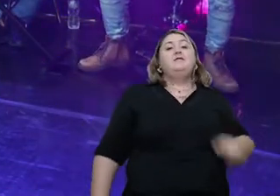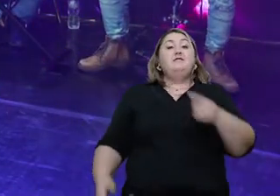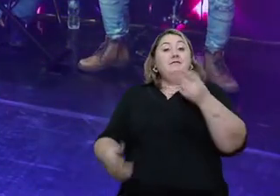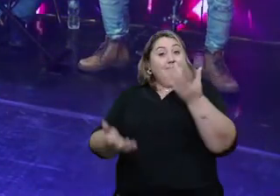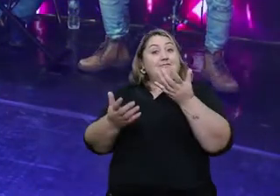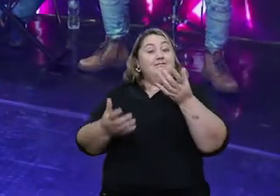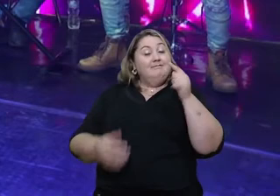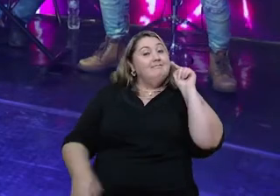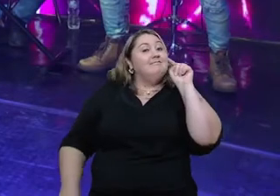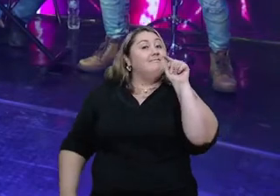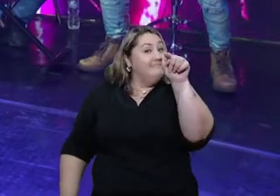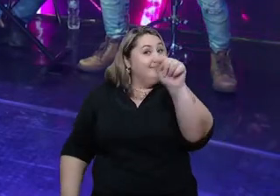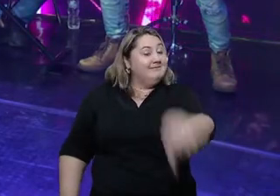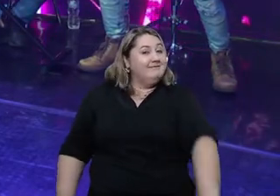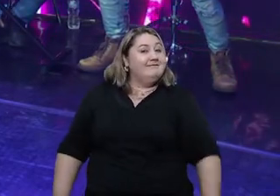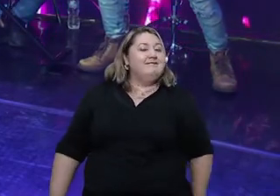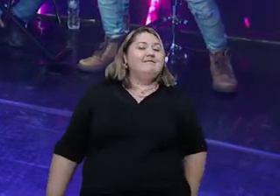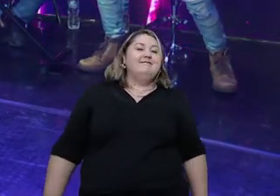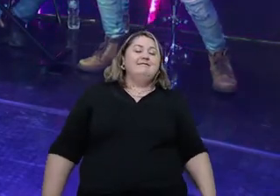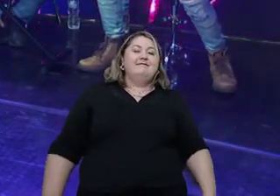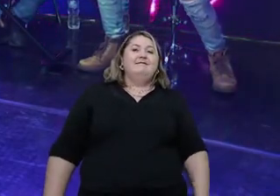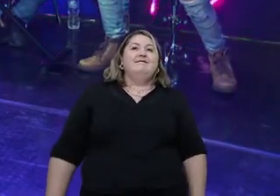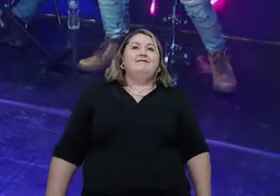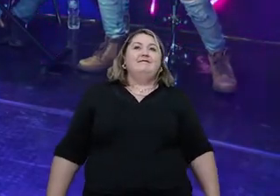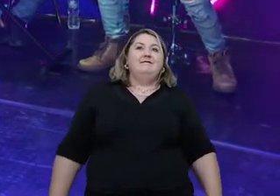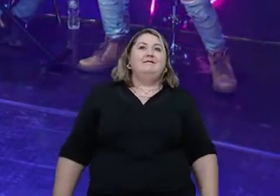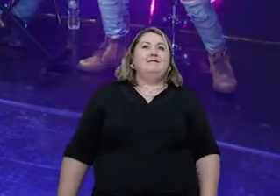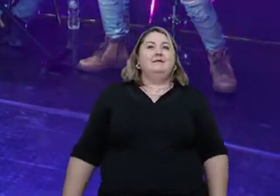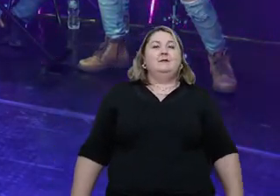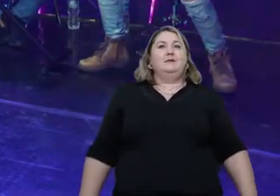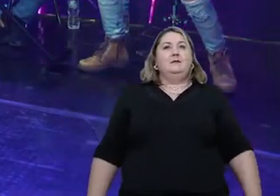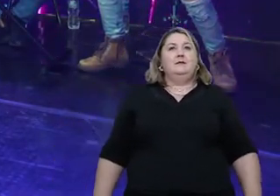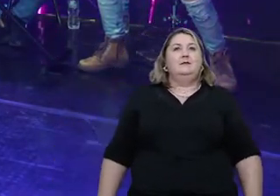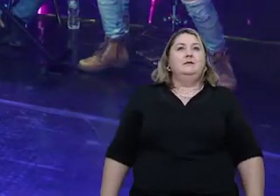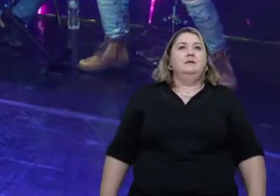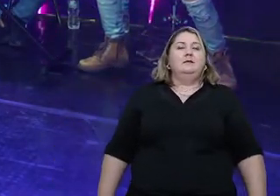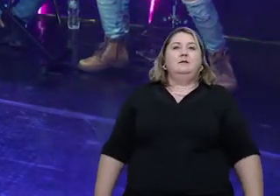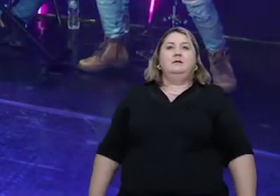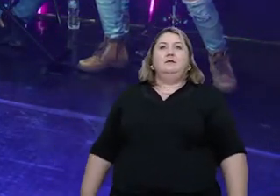Você é tudo que eu queria.